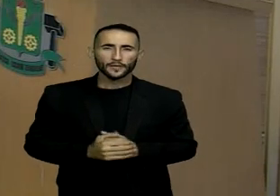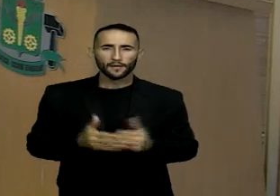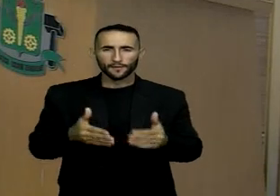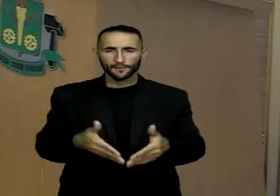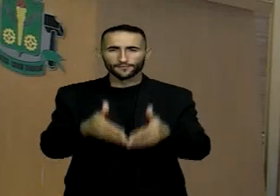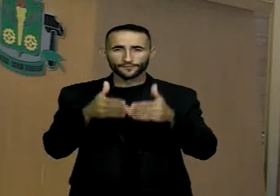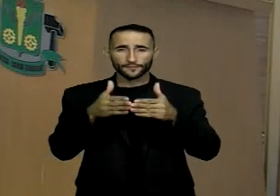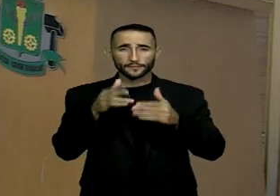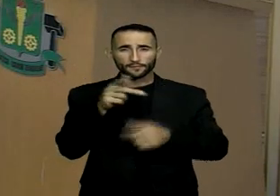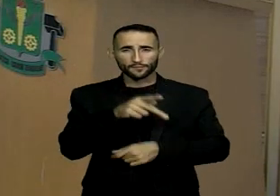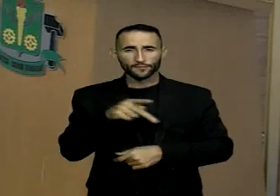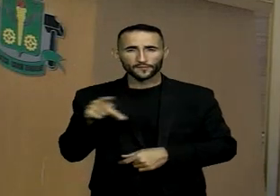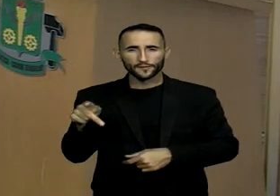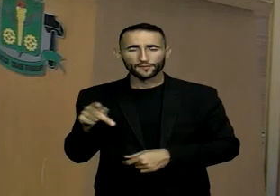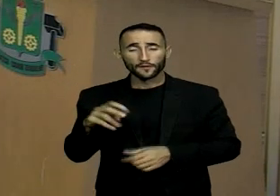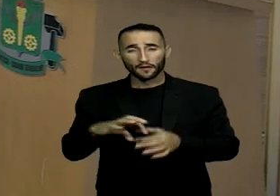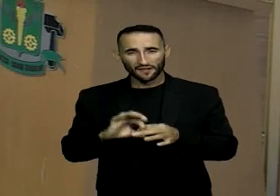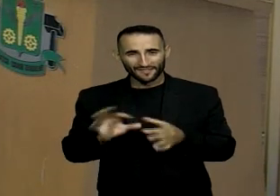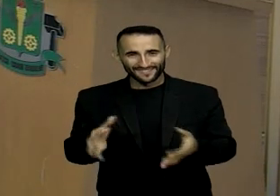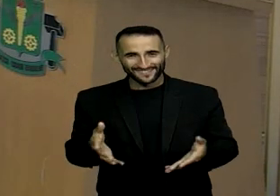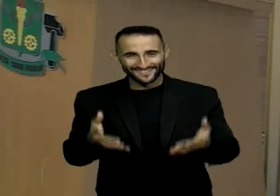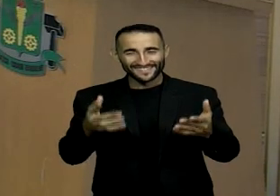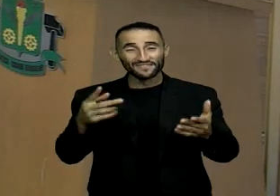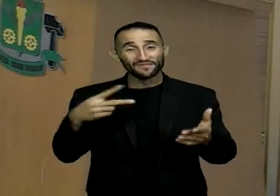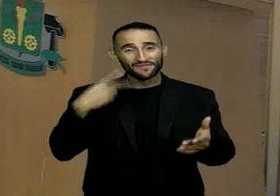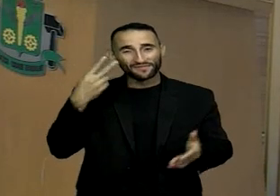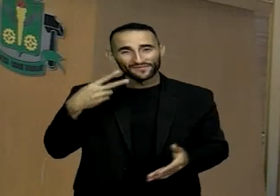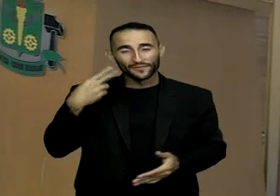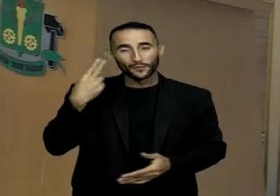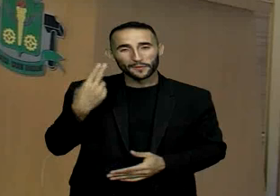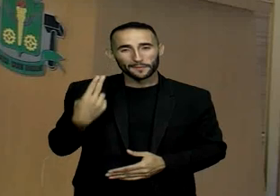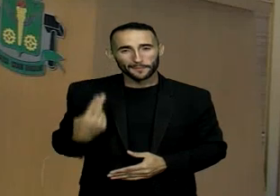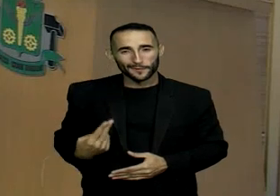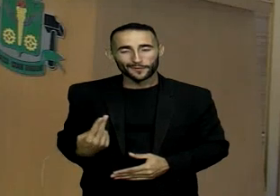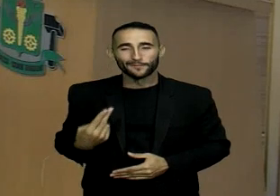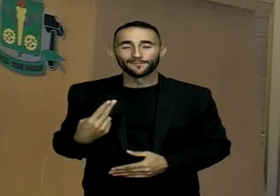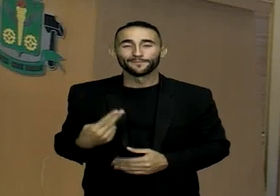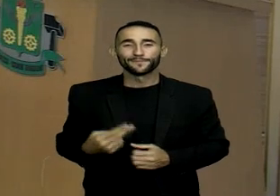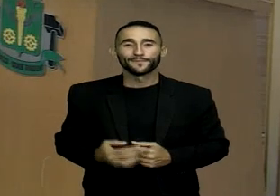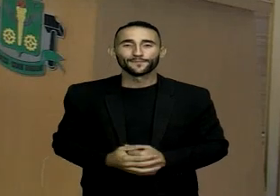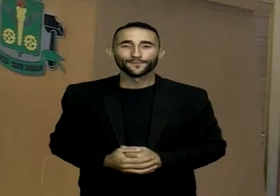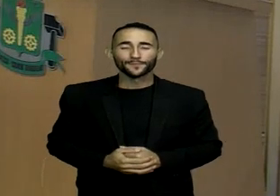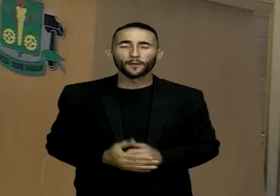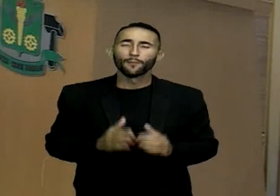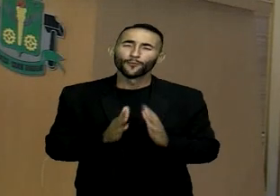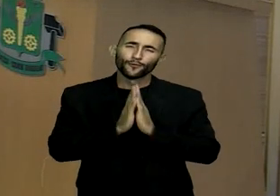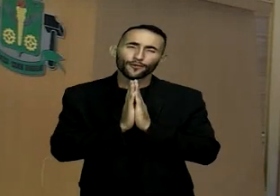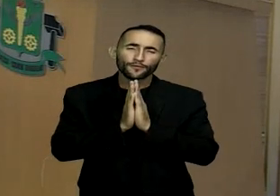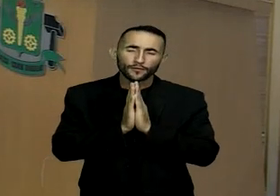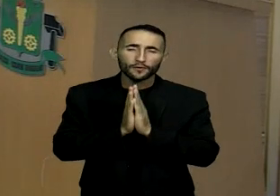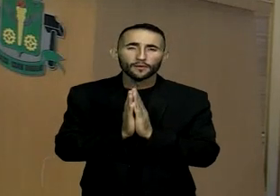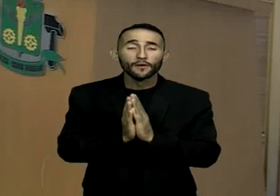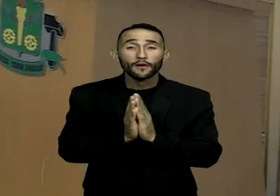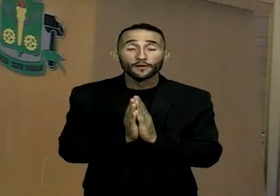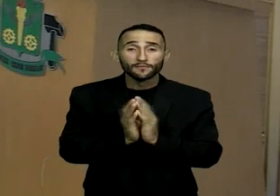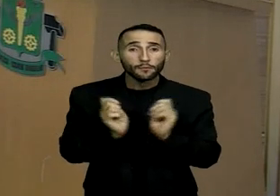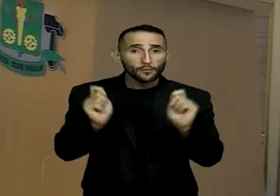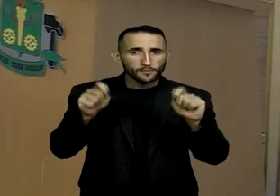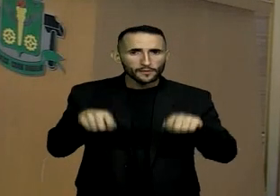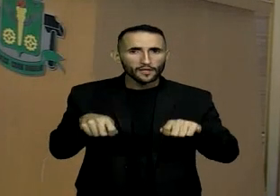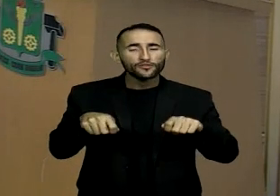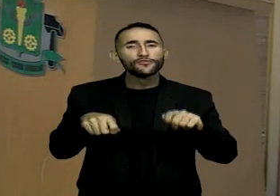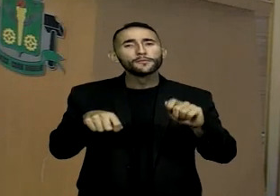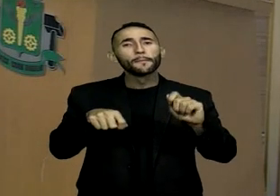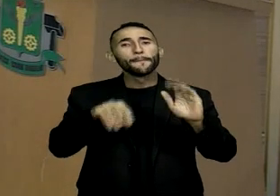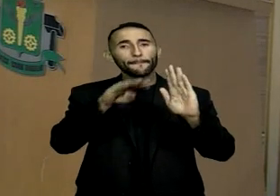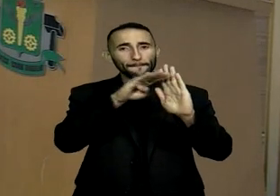Questão de ordem, senhor presidente. Questão de ordem, nobre vereadora Ana Paula Rossi. Por favor, verificar a possibilidade de inversão de pauta